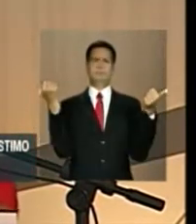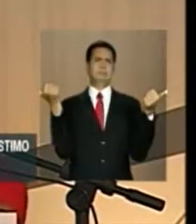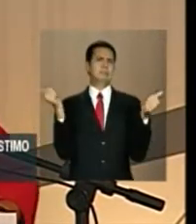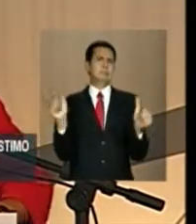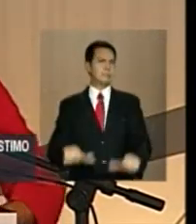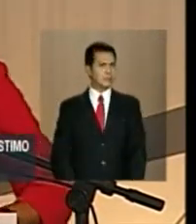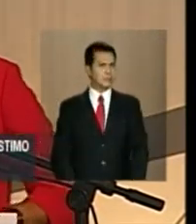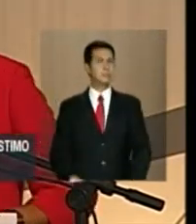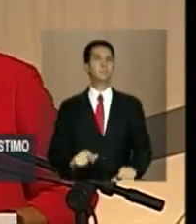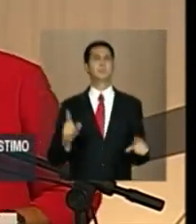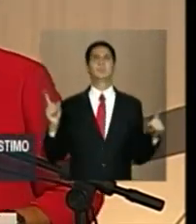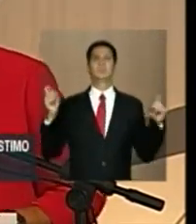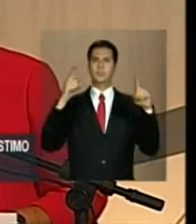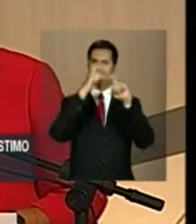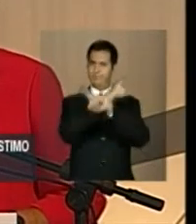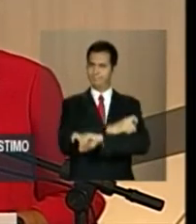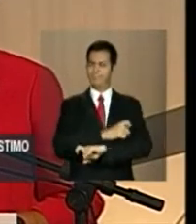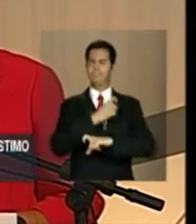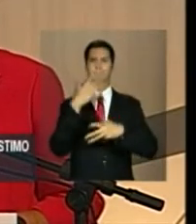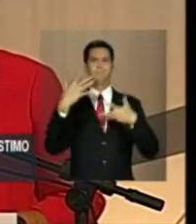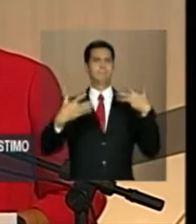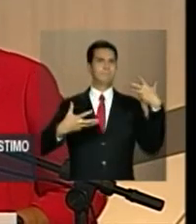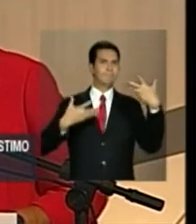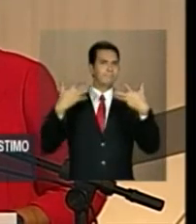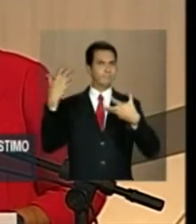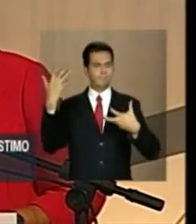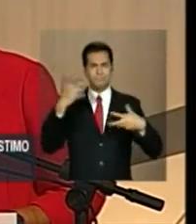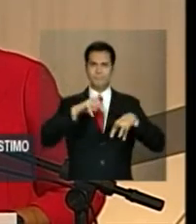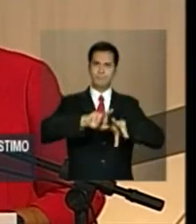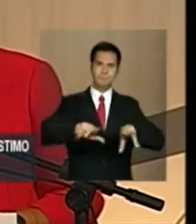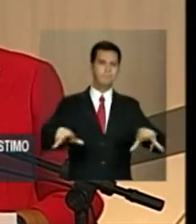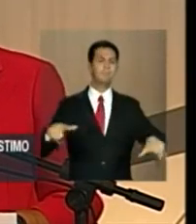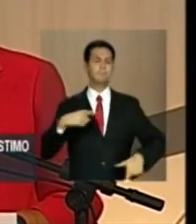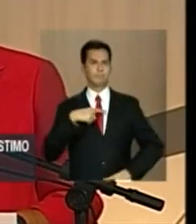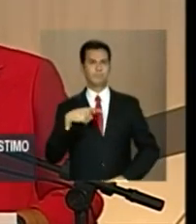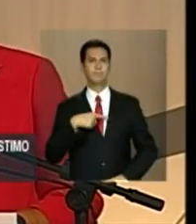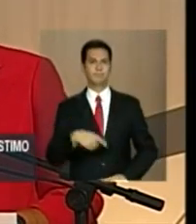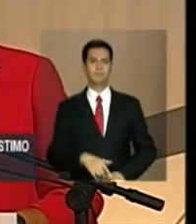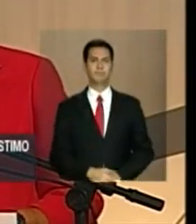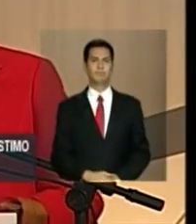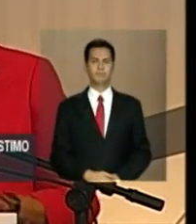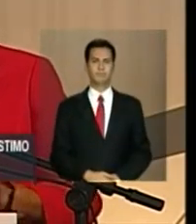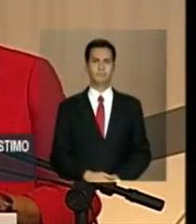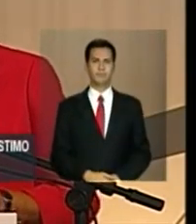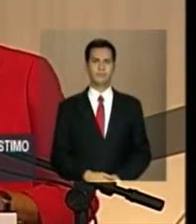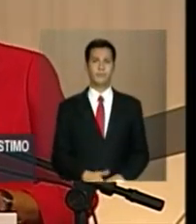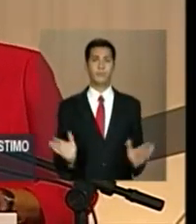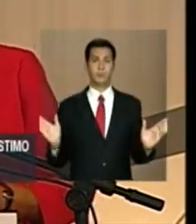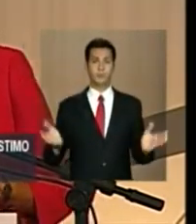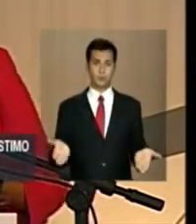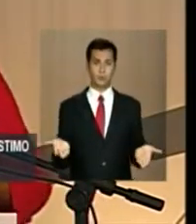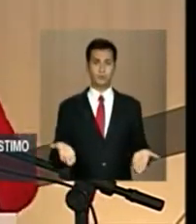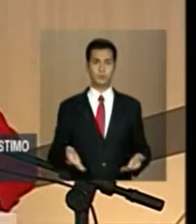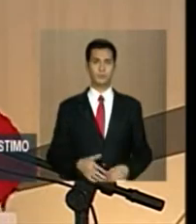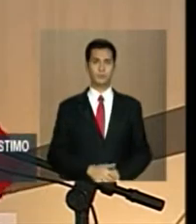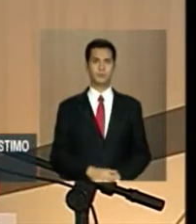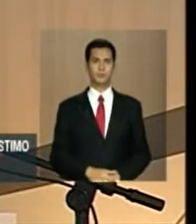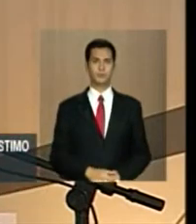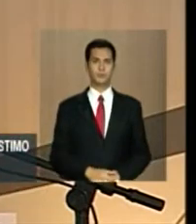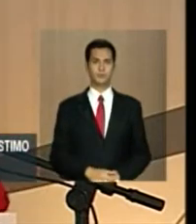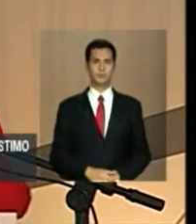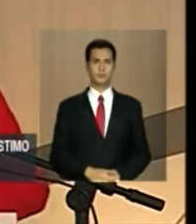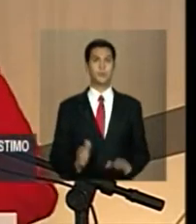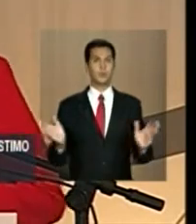turbulências econômicas e financeiras dos últimos tempos. E aqui hoje nós temos